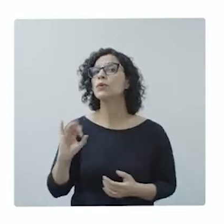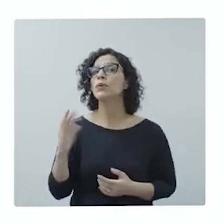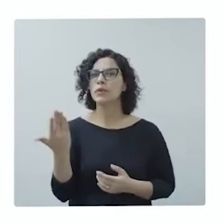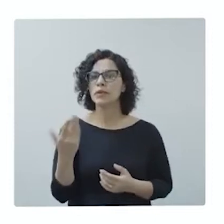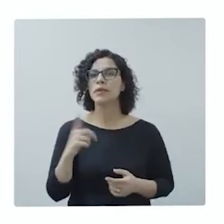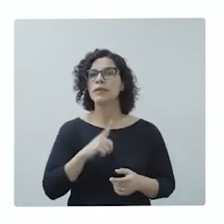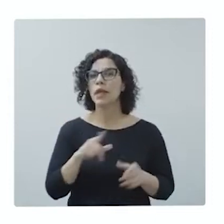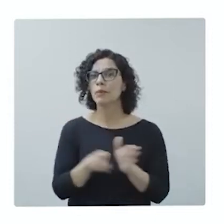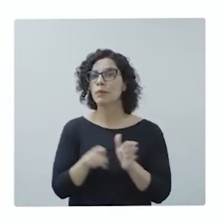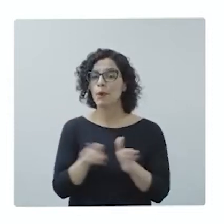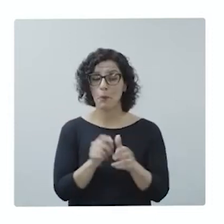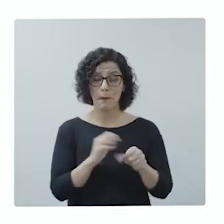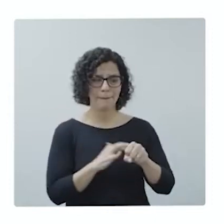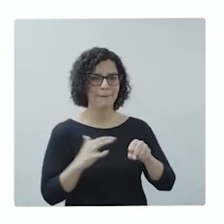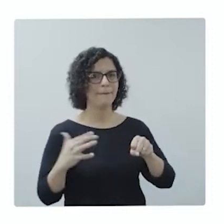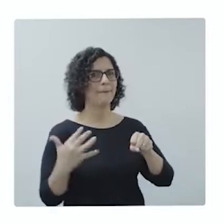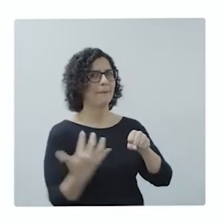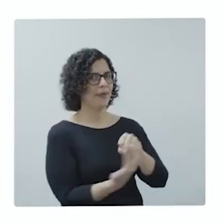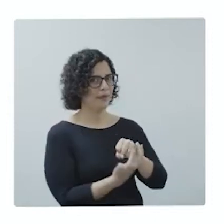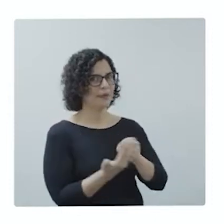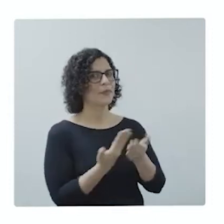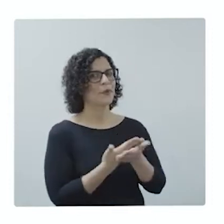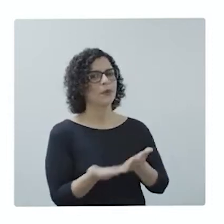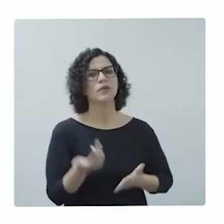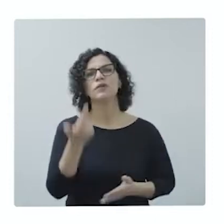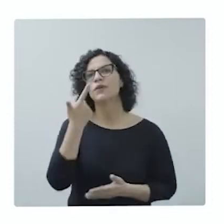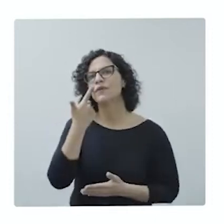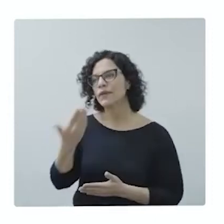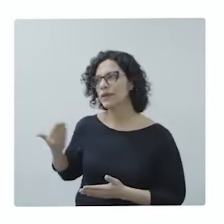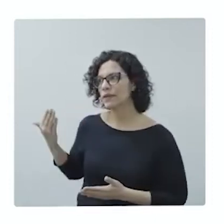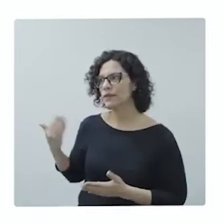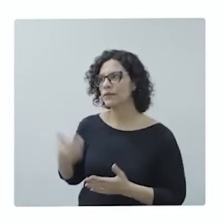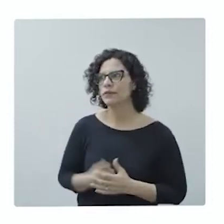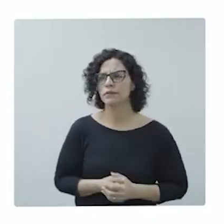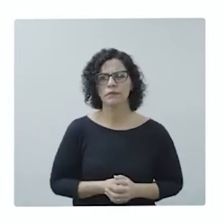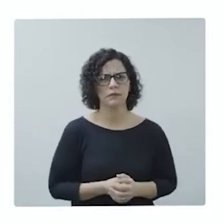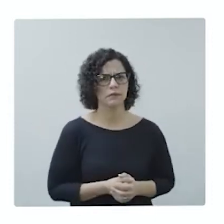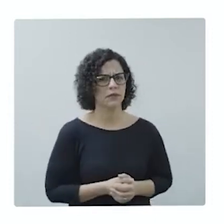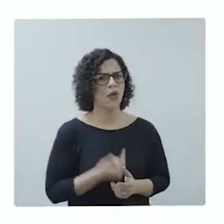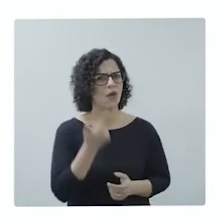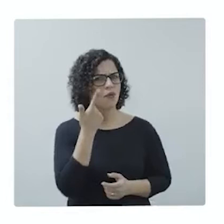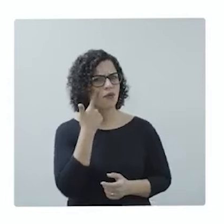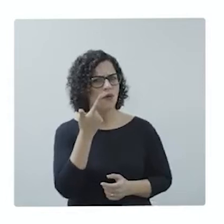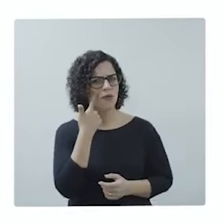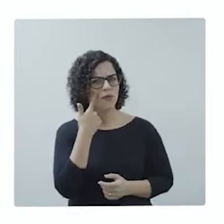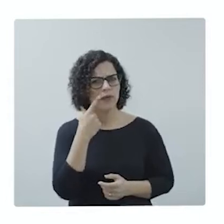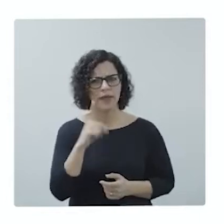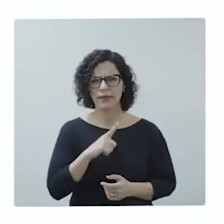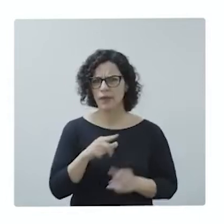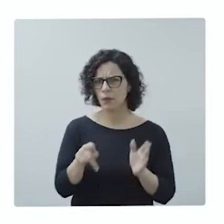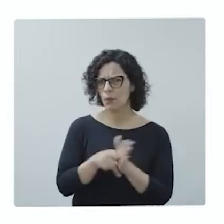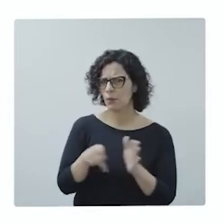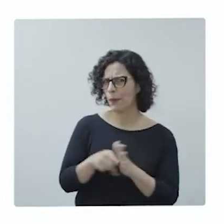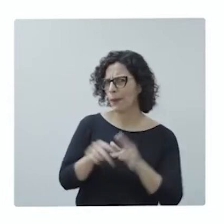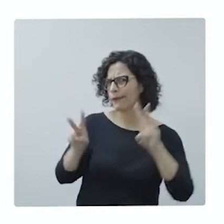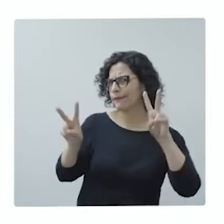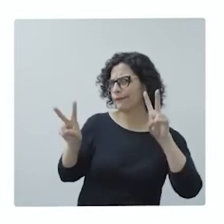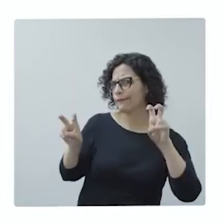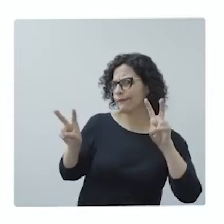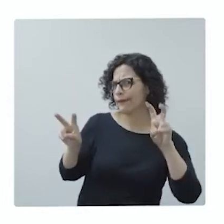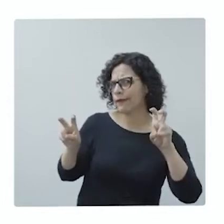ocorreu, né, a pandemia. E olha só, vamos ver uma parte